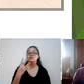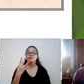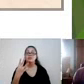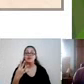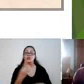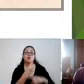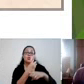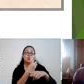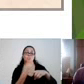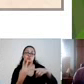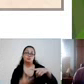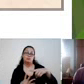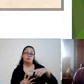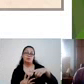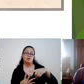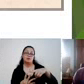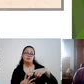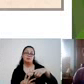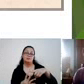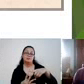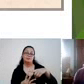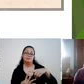1,4, 1 sobre 4, aliás,